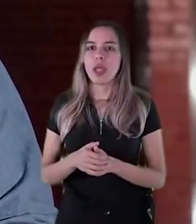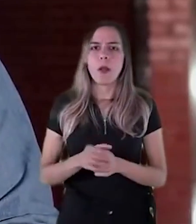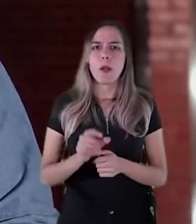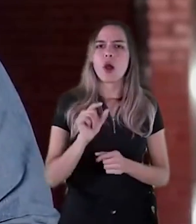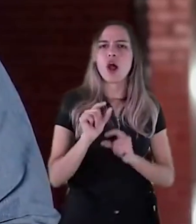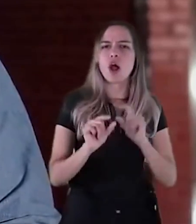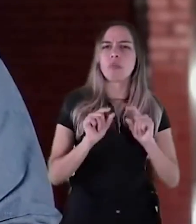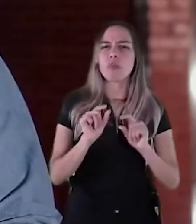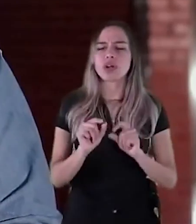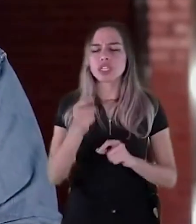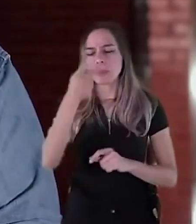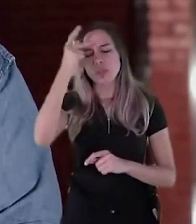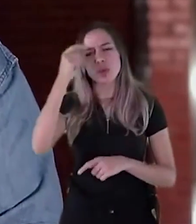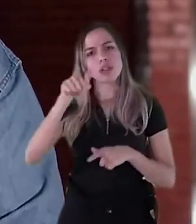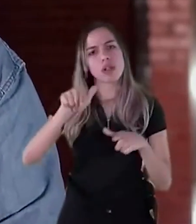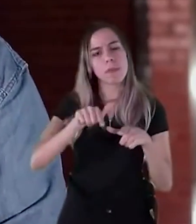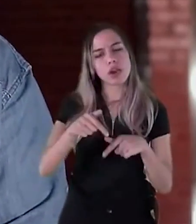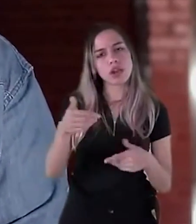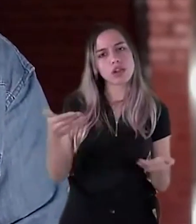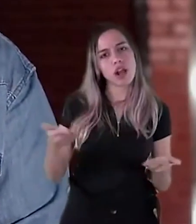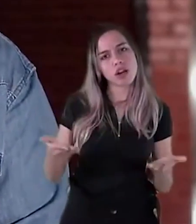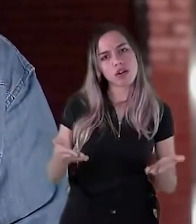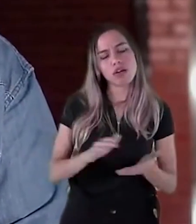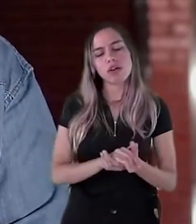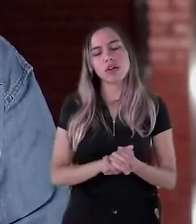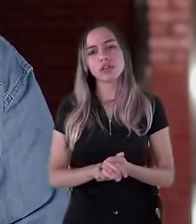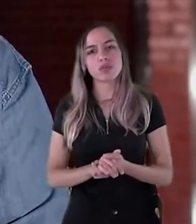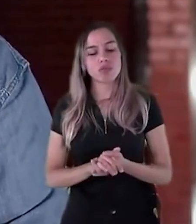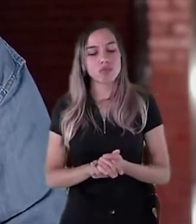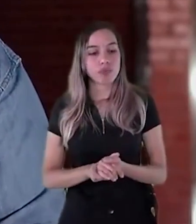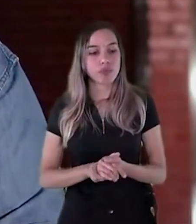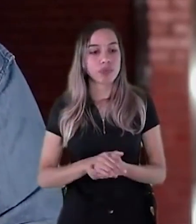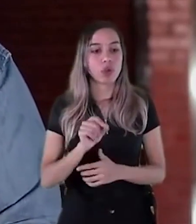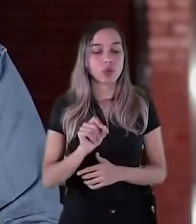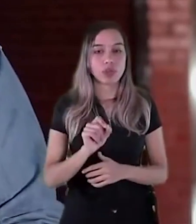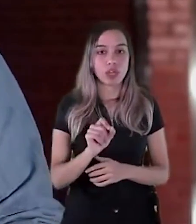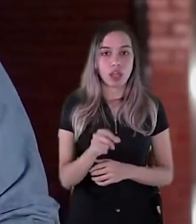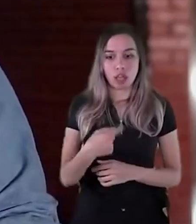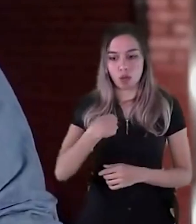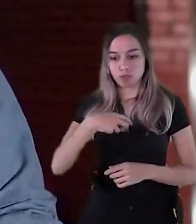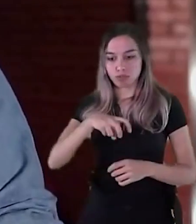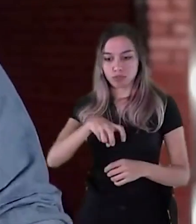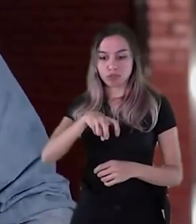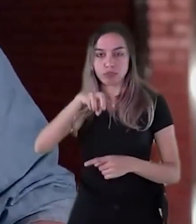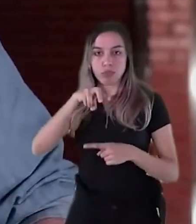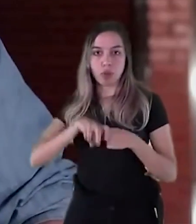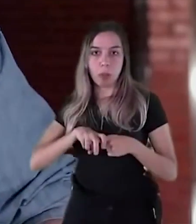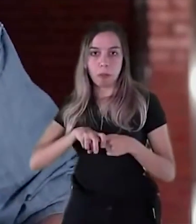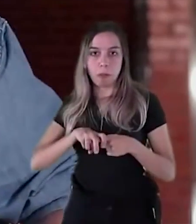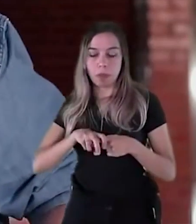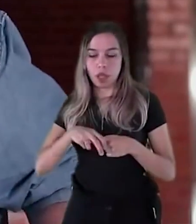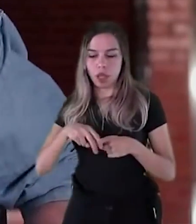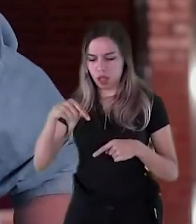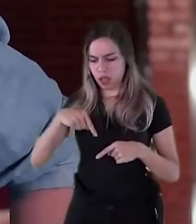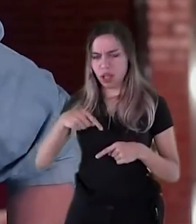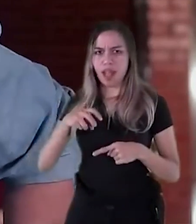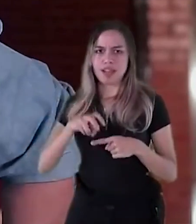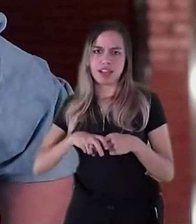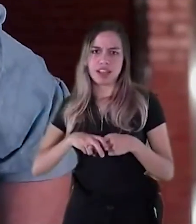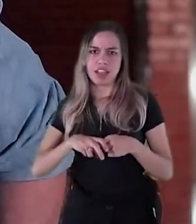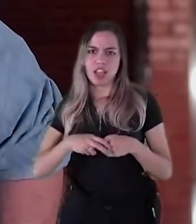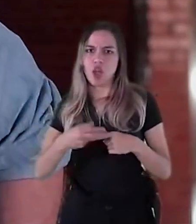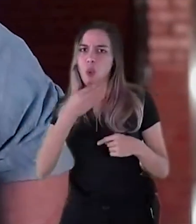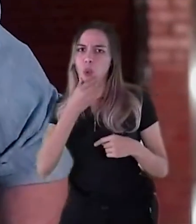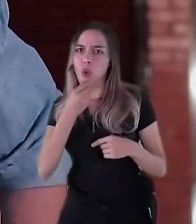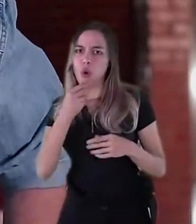presente. E aí eles falaram que essa cadeira que eu estou sentado aqui pertenceu ao Drummond. É claro que é mentira, porque inclusive